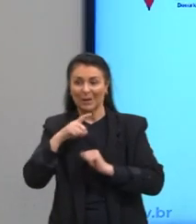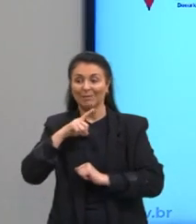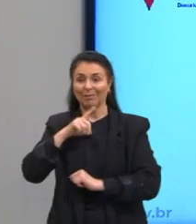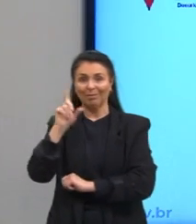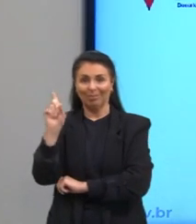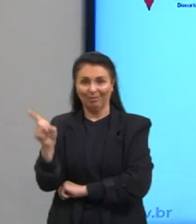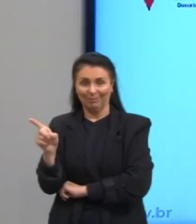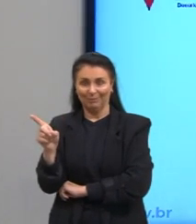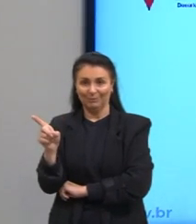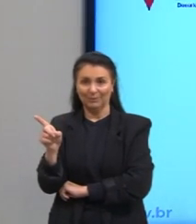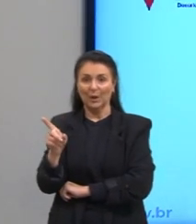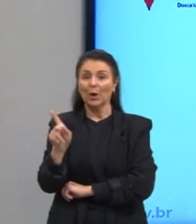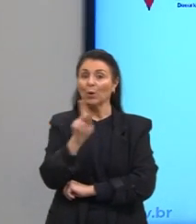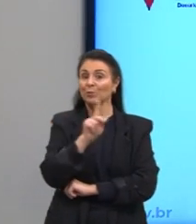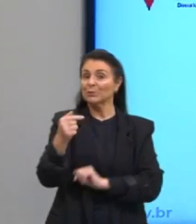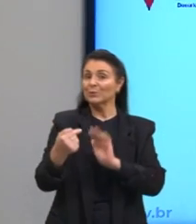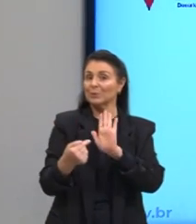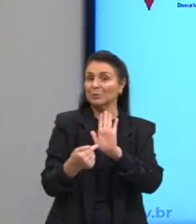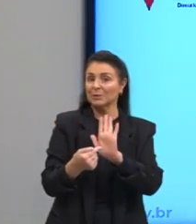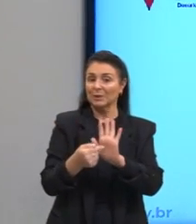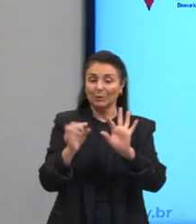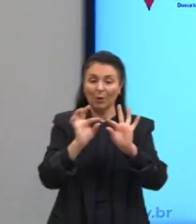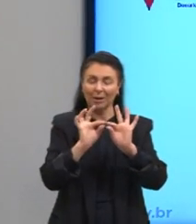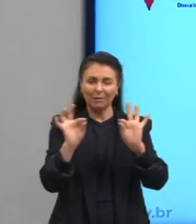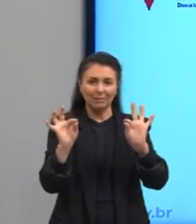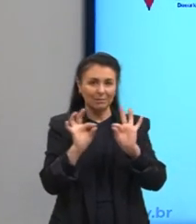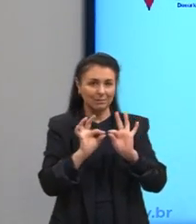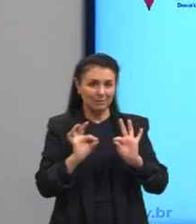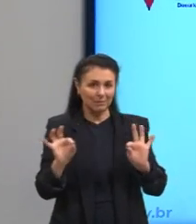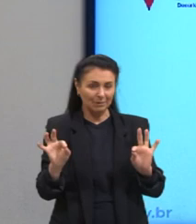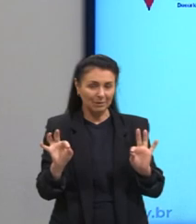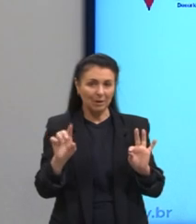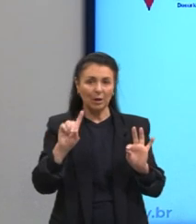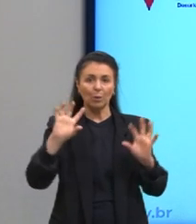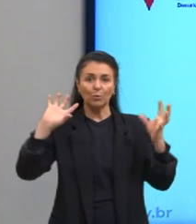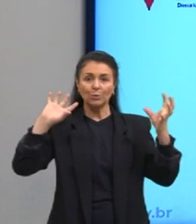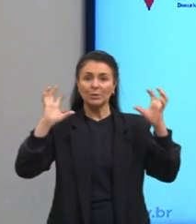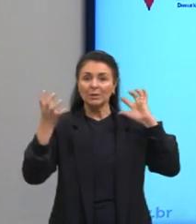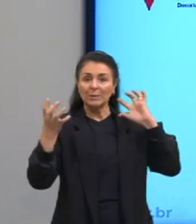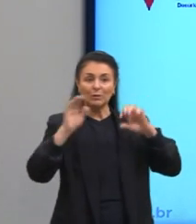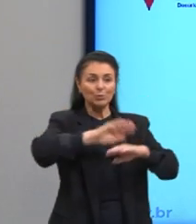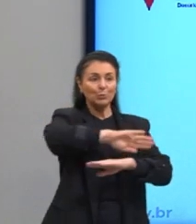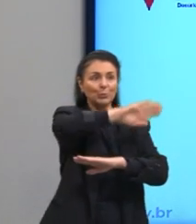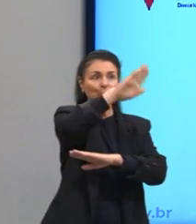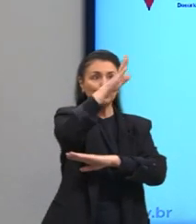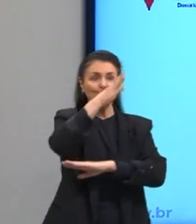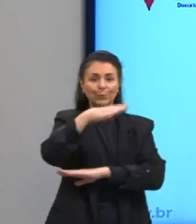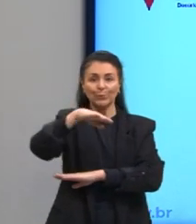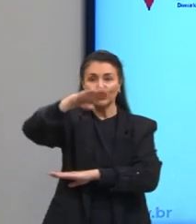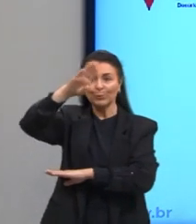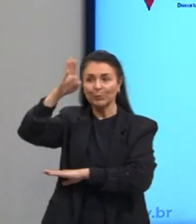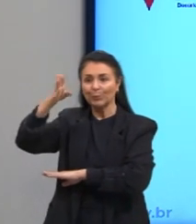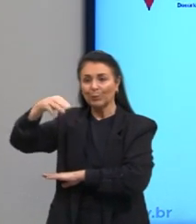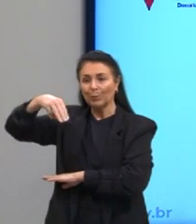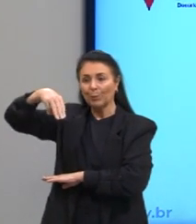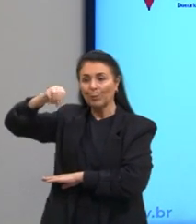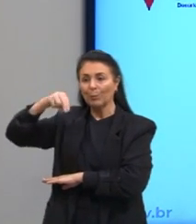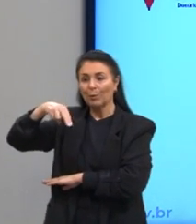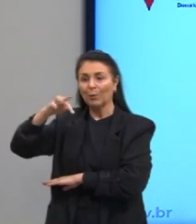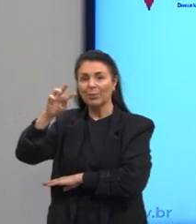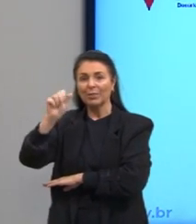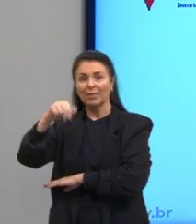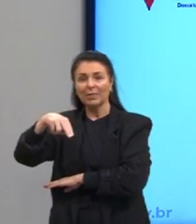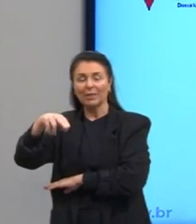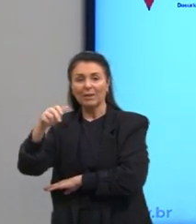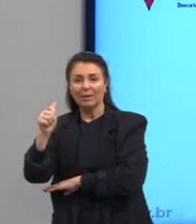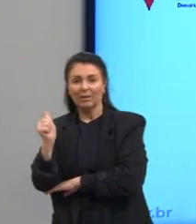aqui que eu trouxe para vocês lá essas linhazinhas aqui ó são os climas de montanha então elas são diferentes lá todo nem